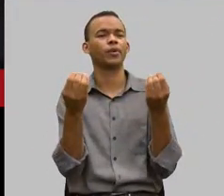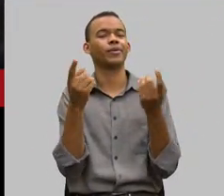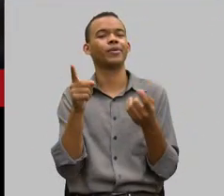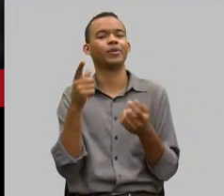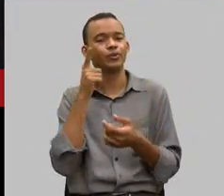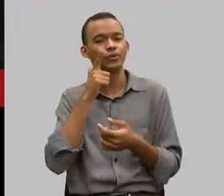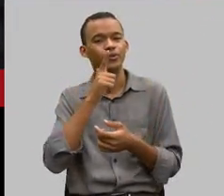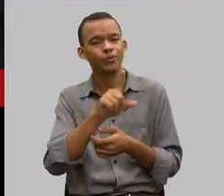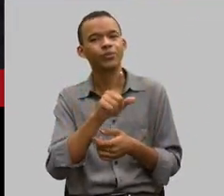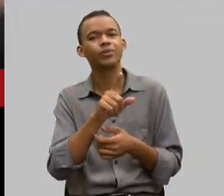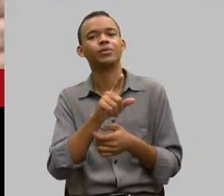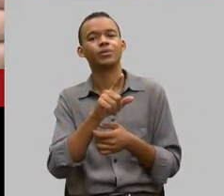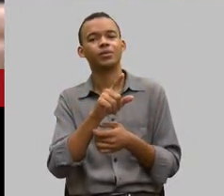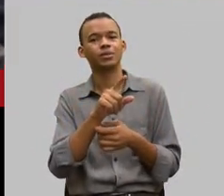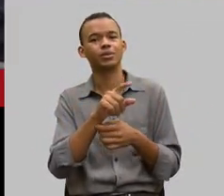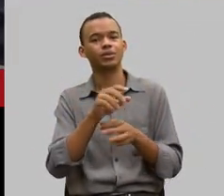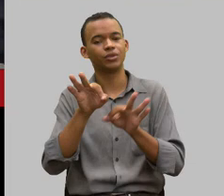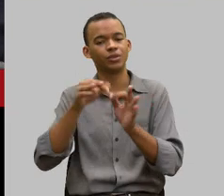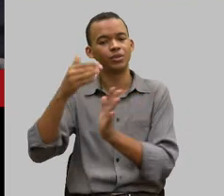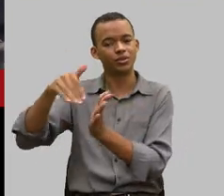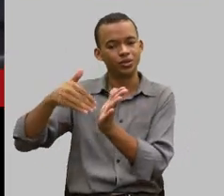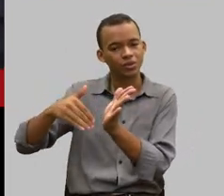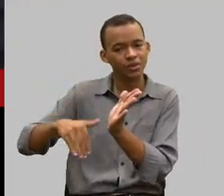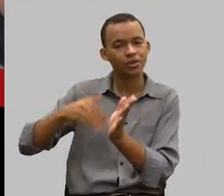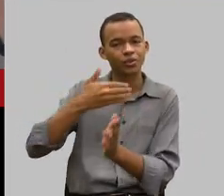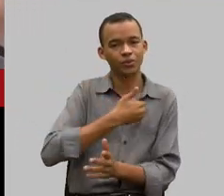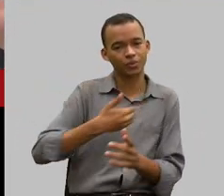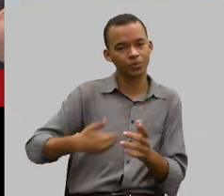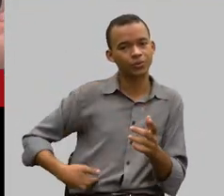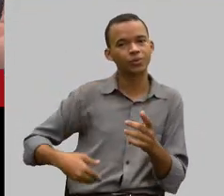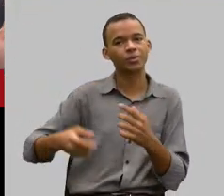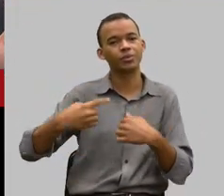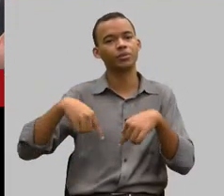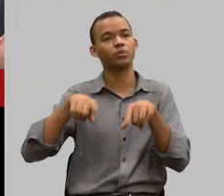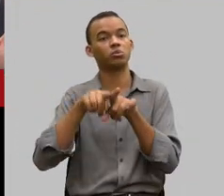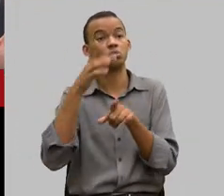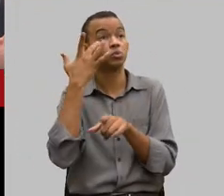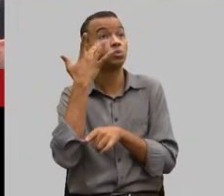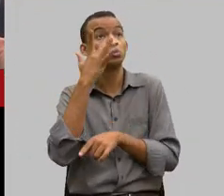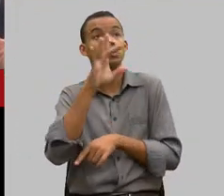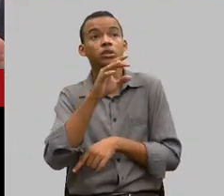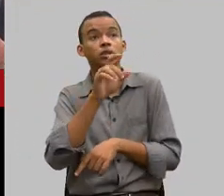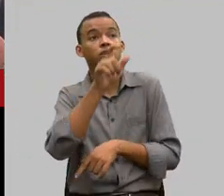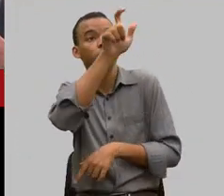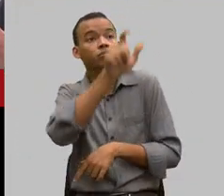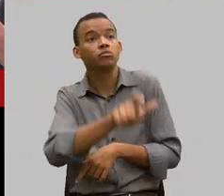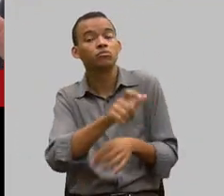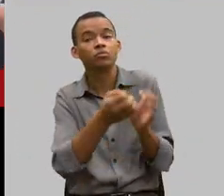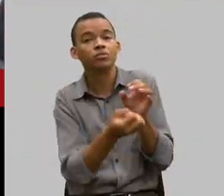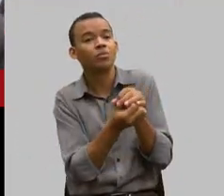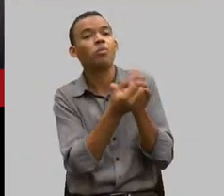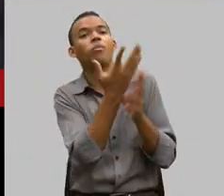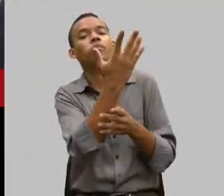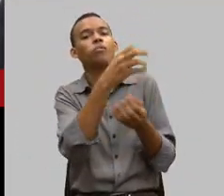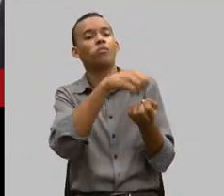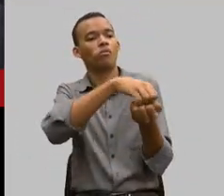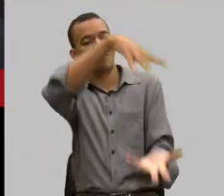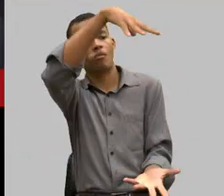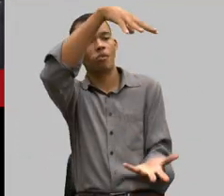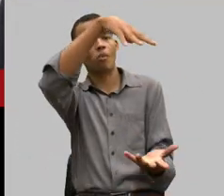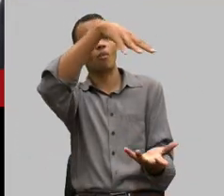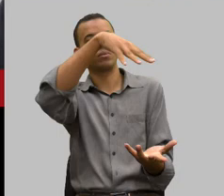Liga pro secretário de governo tá ajustado tá aí não sei quem aparece viu secretário da casa civil Marcelo parece que me sai aqui ess